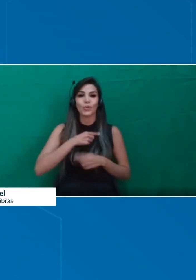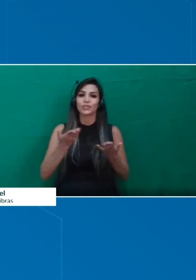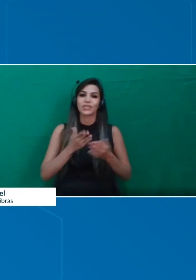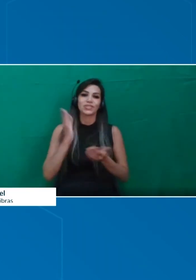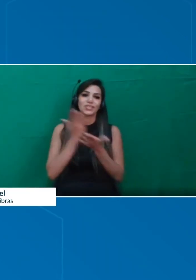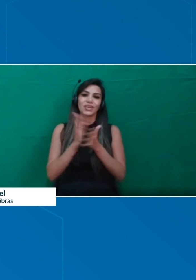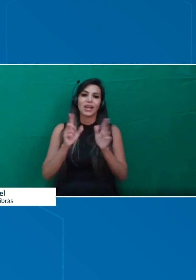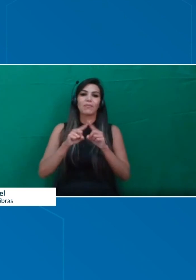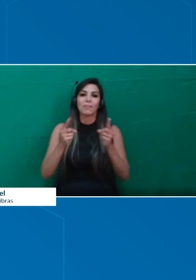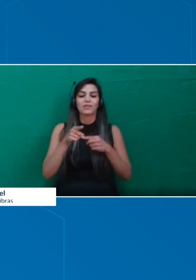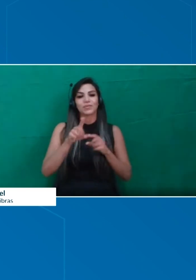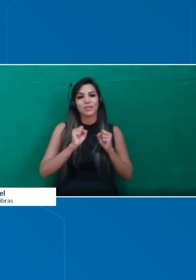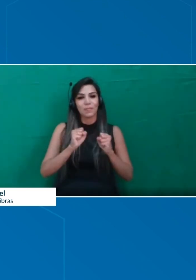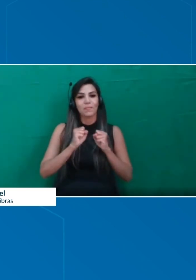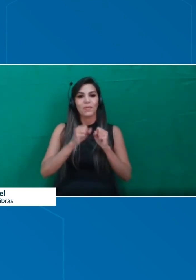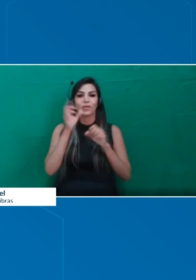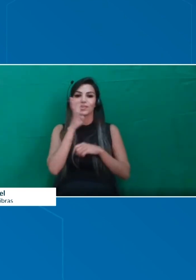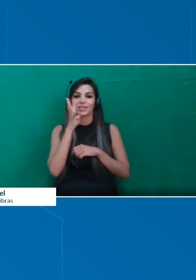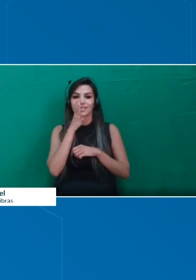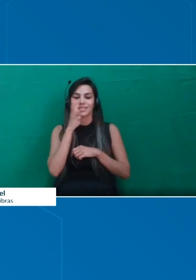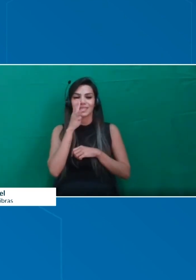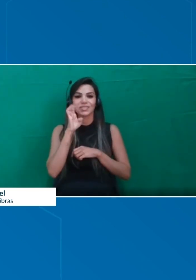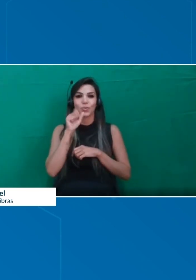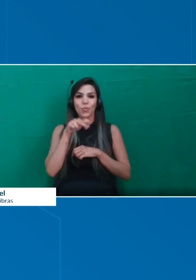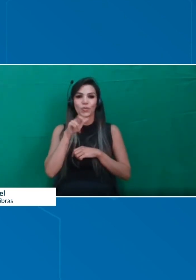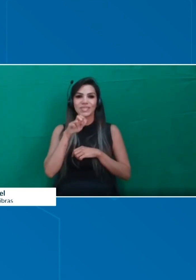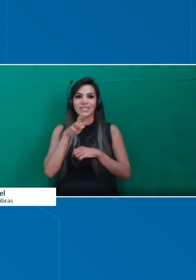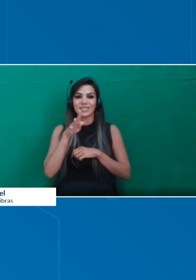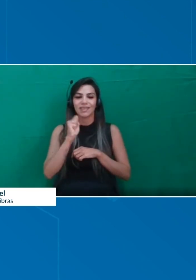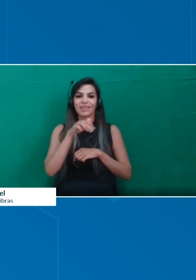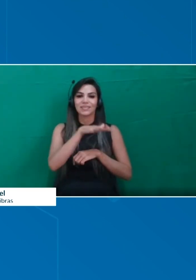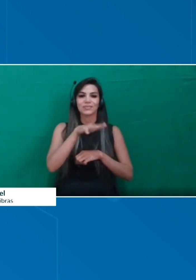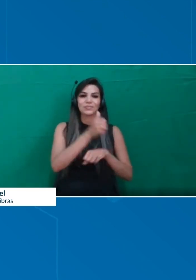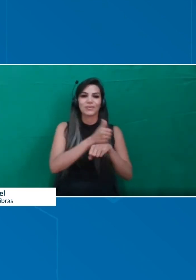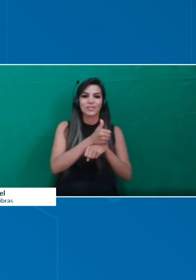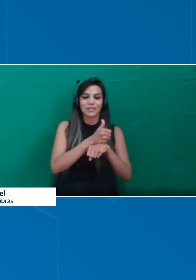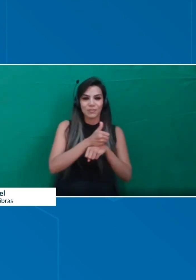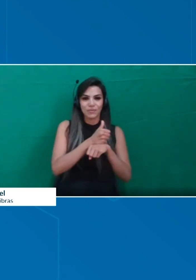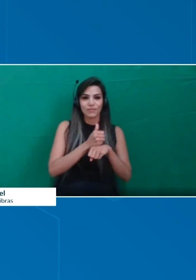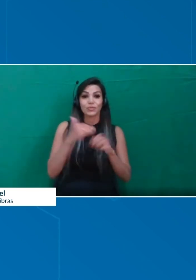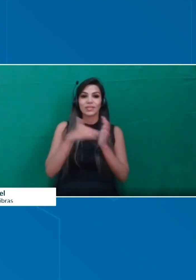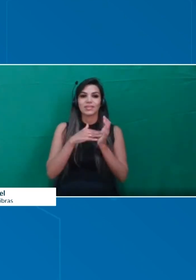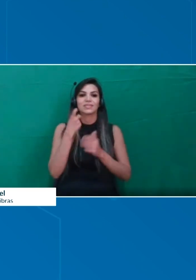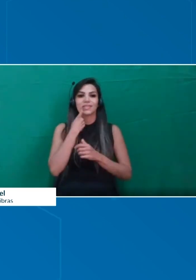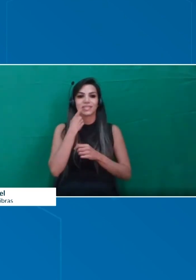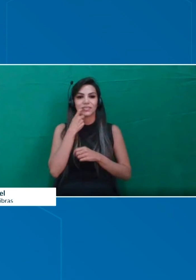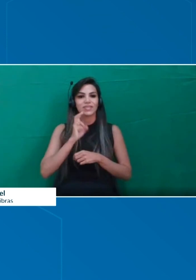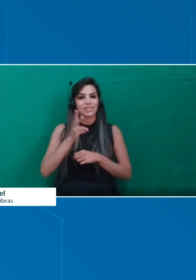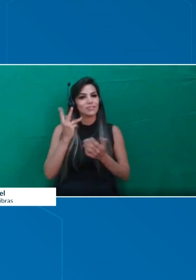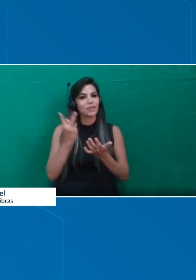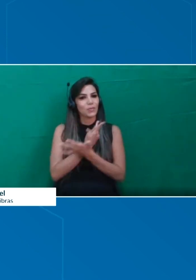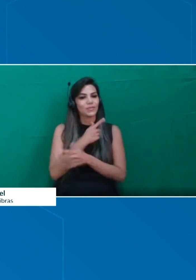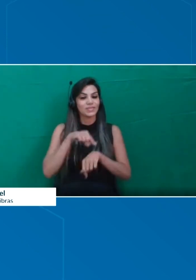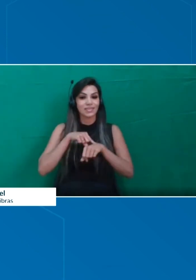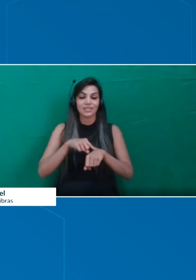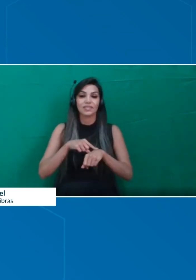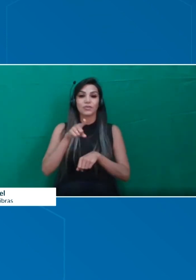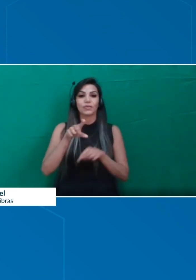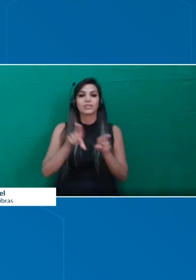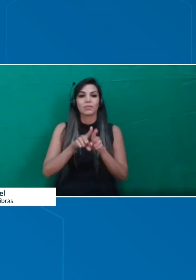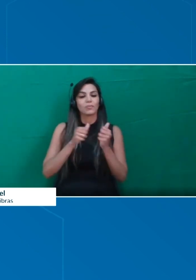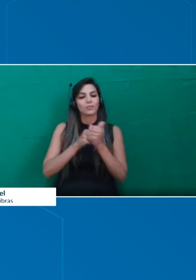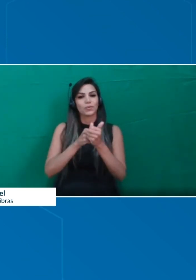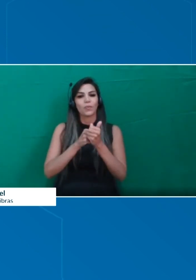ao Esquenta do Espaço das Profissões até sexta-feira, sempre ao vivo. Você também pode acompanhar o programa pela Rádio